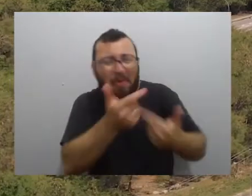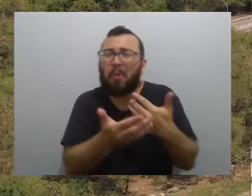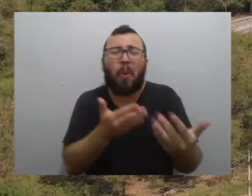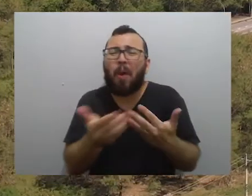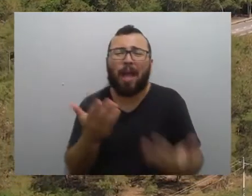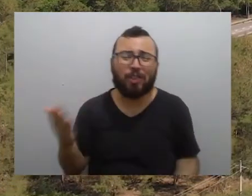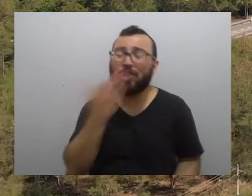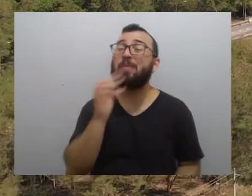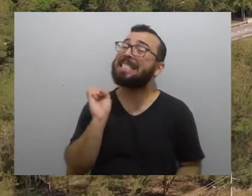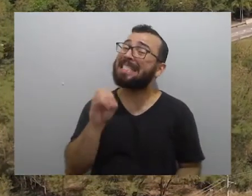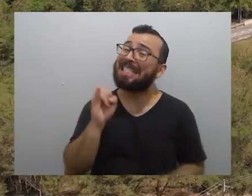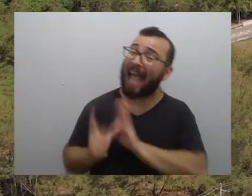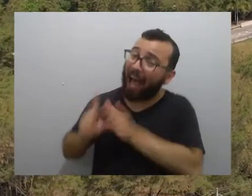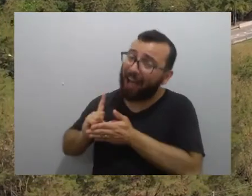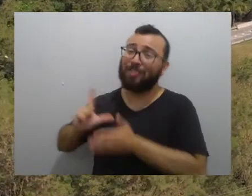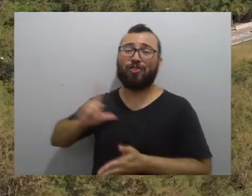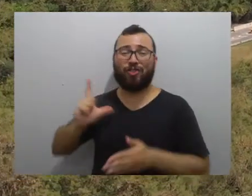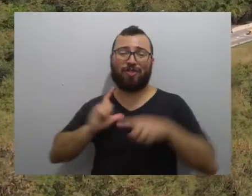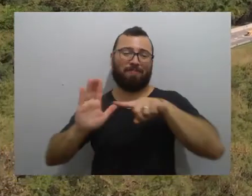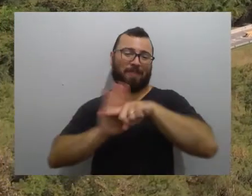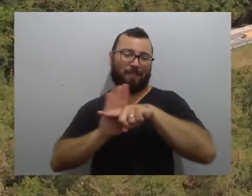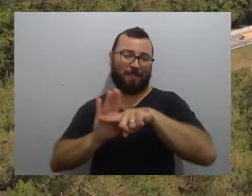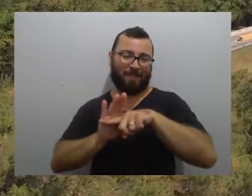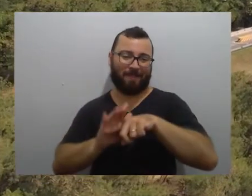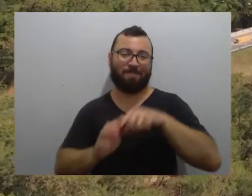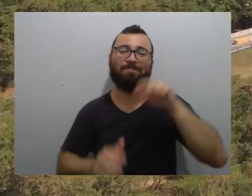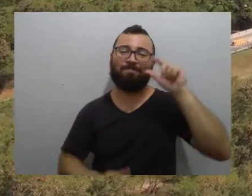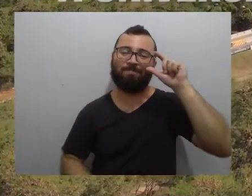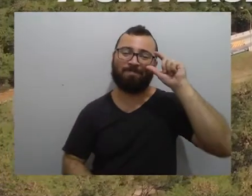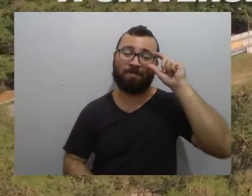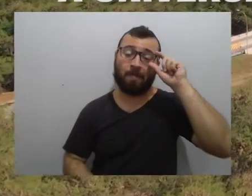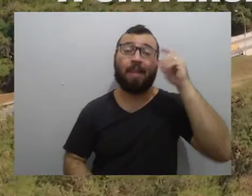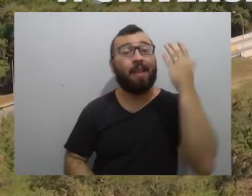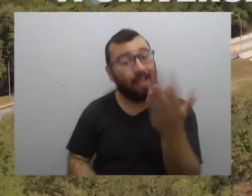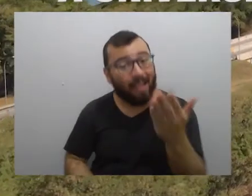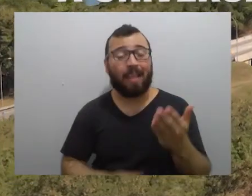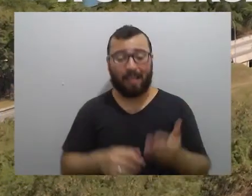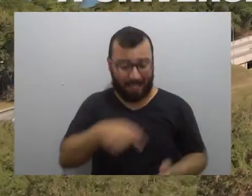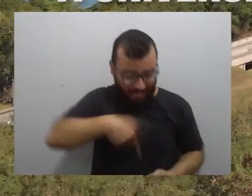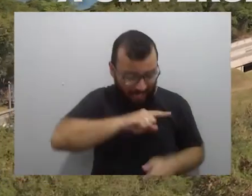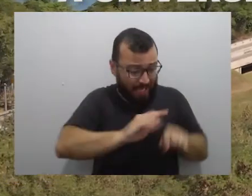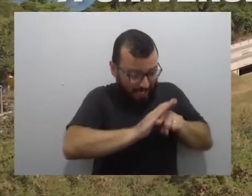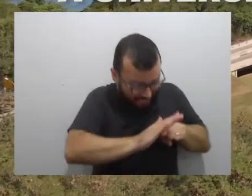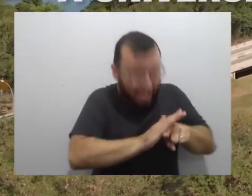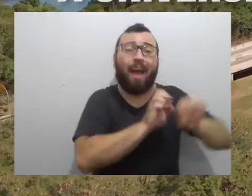que se ensina, e porque pesquisa presta serviços à comunidade.